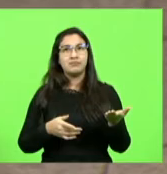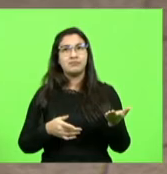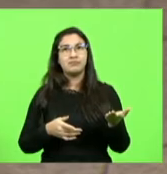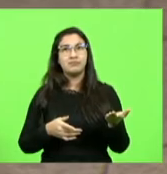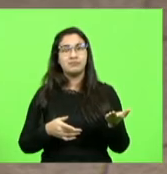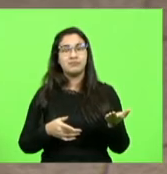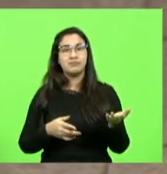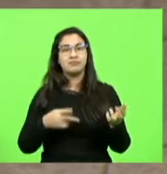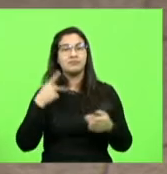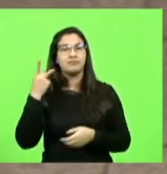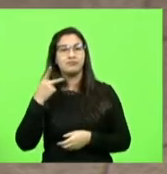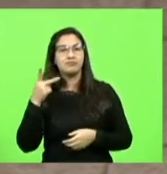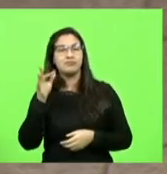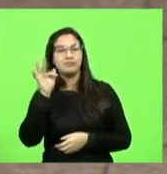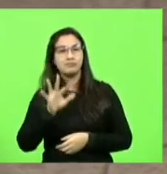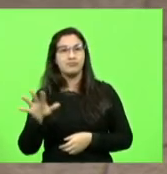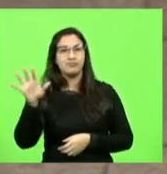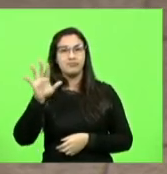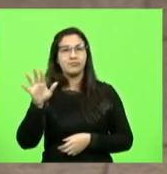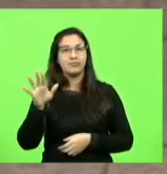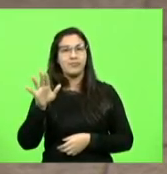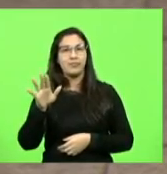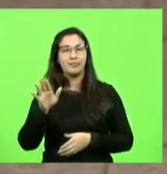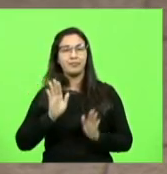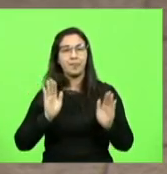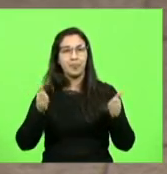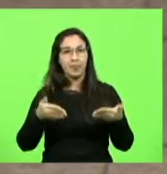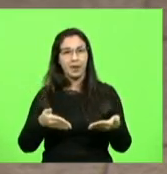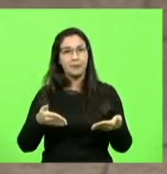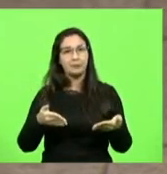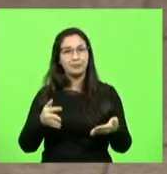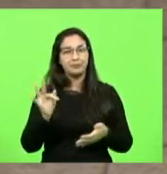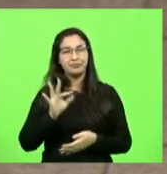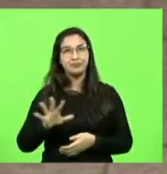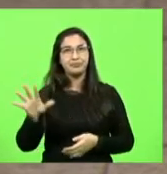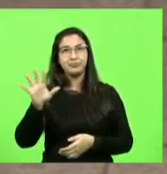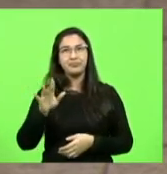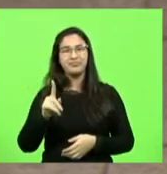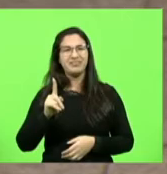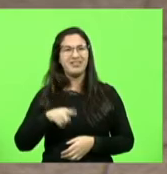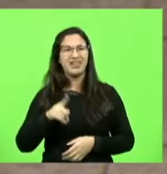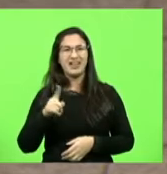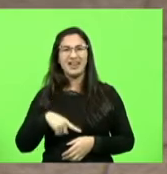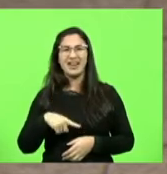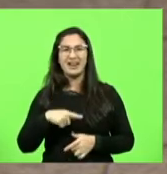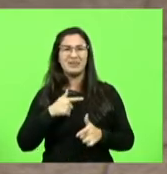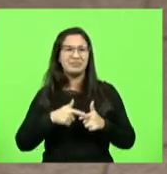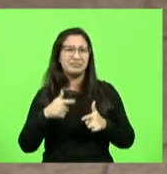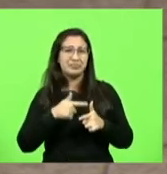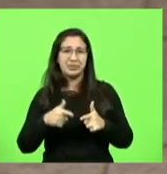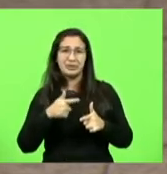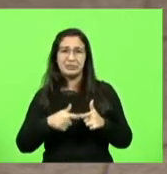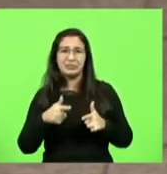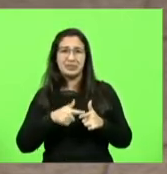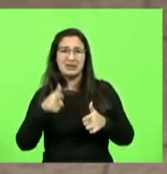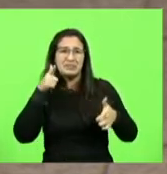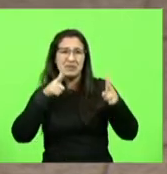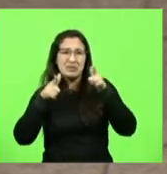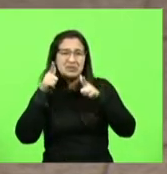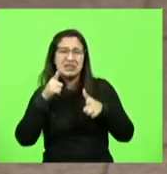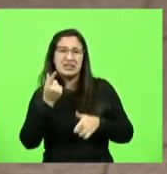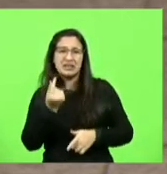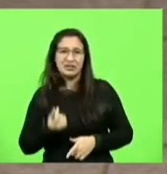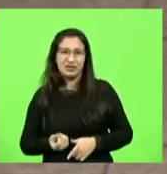dos parlamentares federais lá, do Fórum Parlamentar Federal. Sempre foi uma encrenca nós arrancarmos dinheiro, com raras